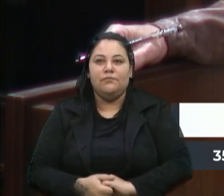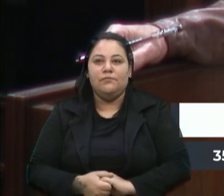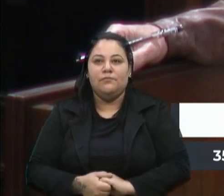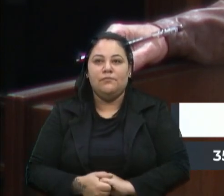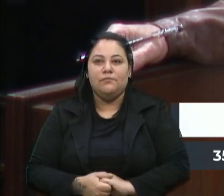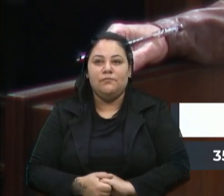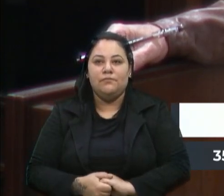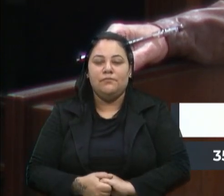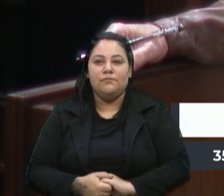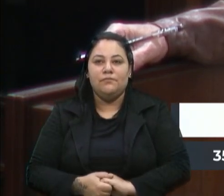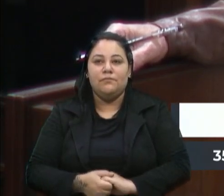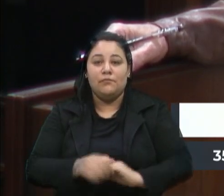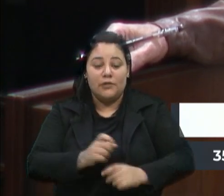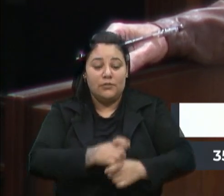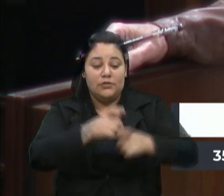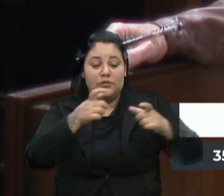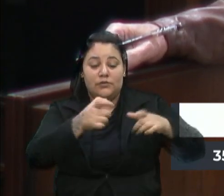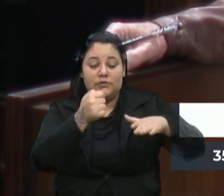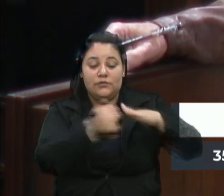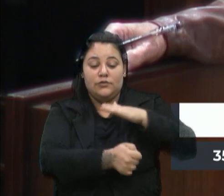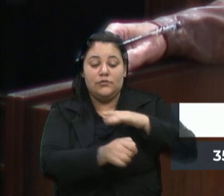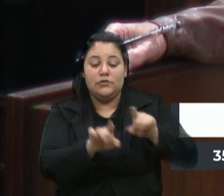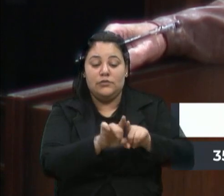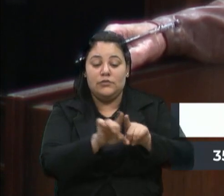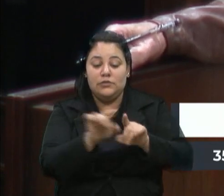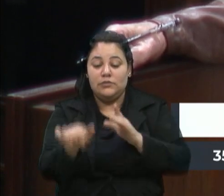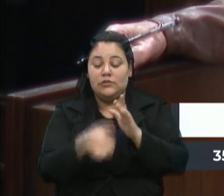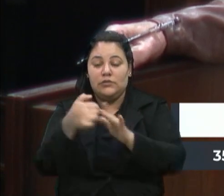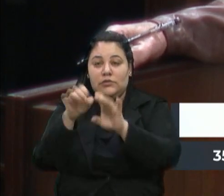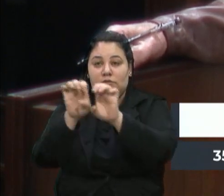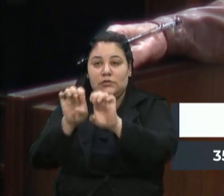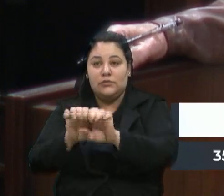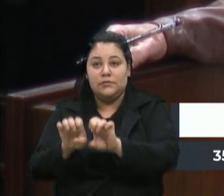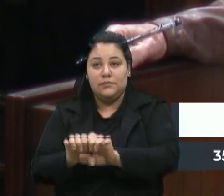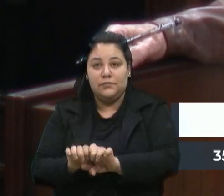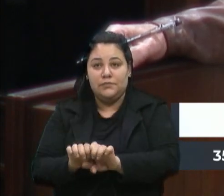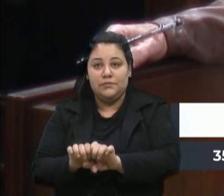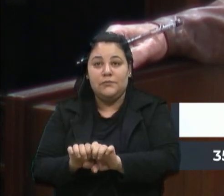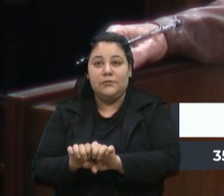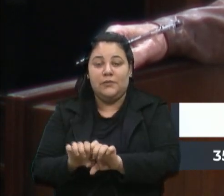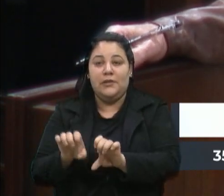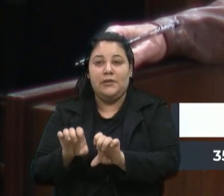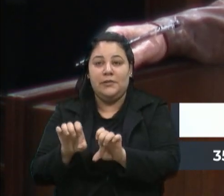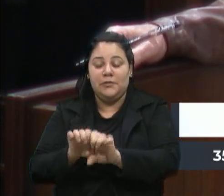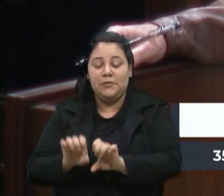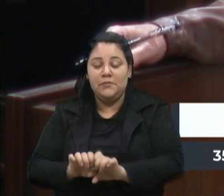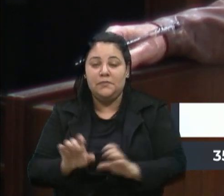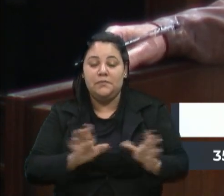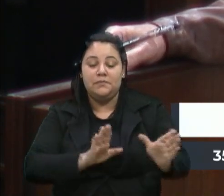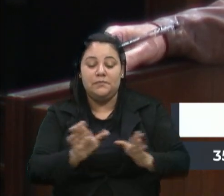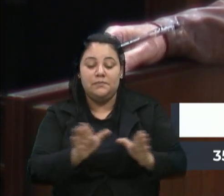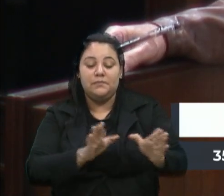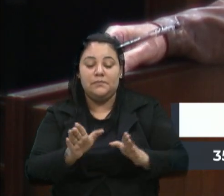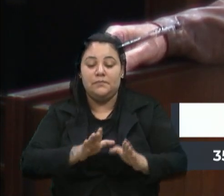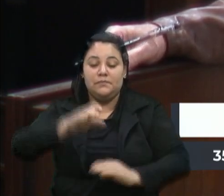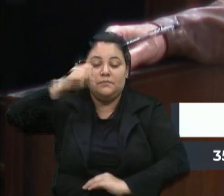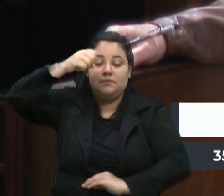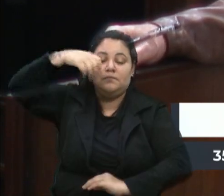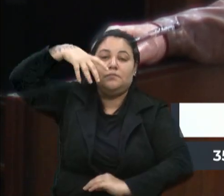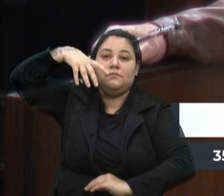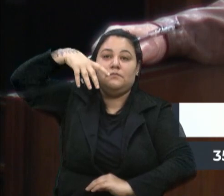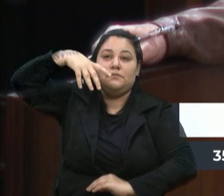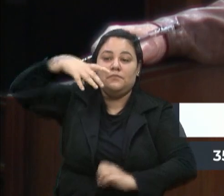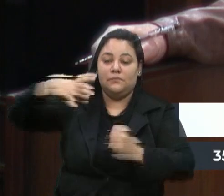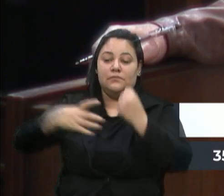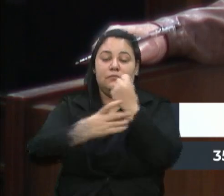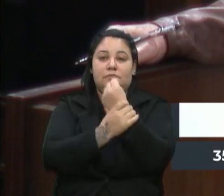chave. Aumentar os investimentos, melhorar as estruturas, as vias de acesso, a iluminação, a segurança